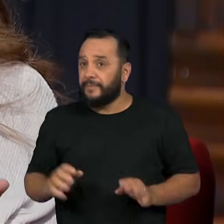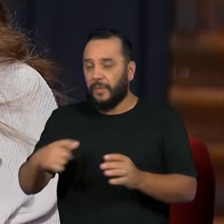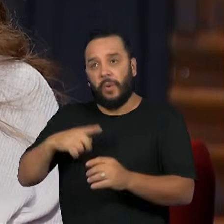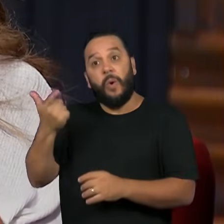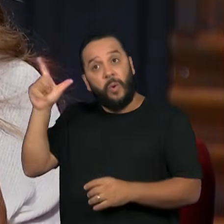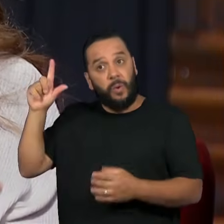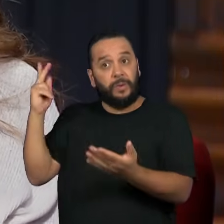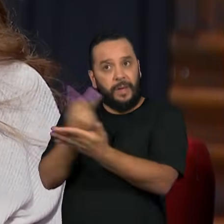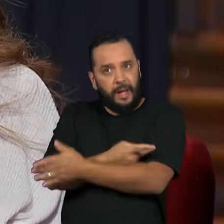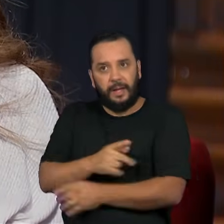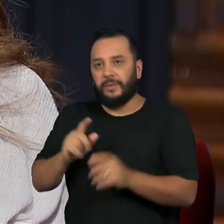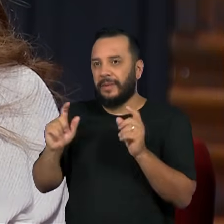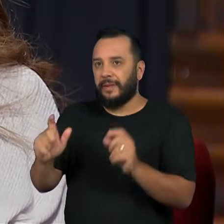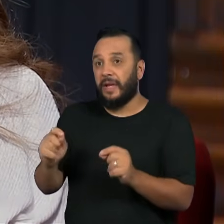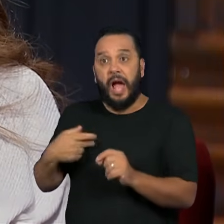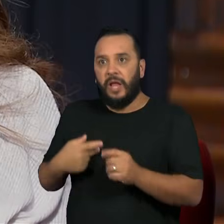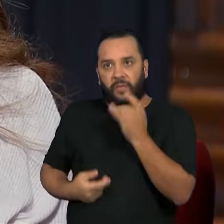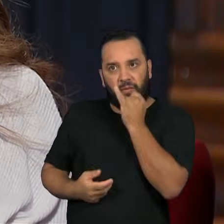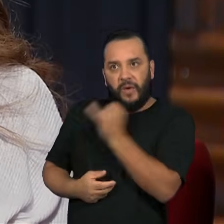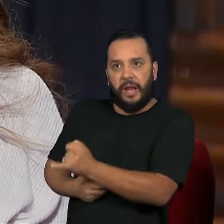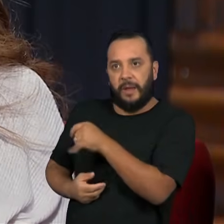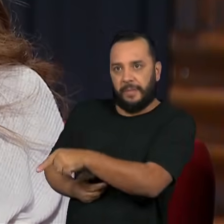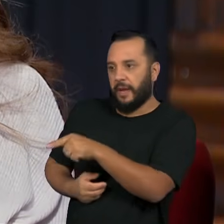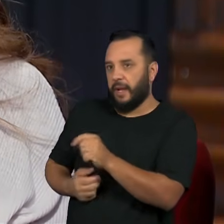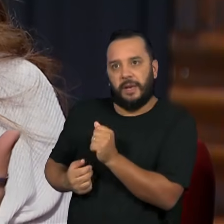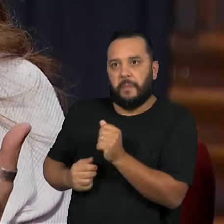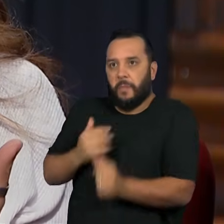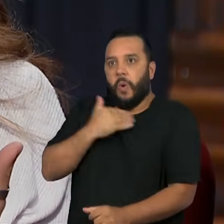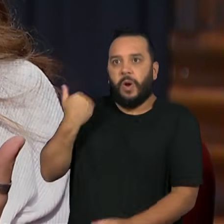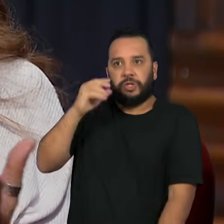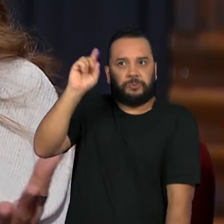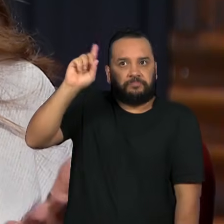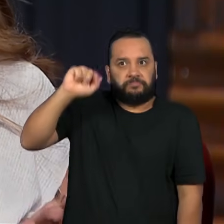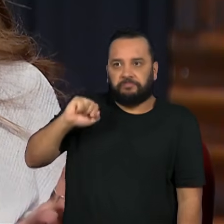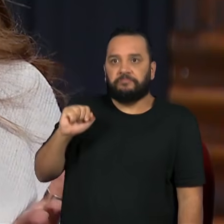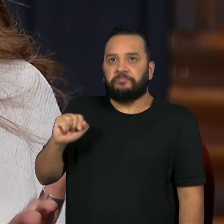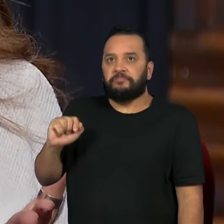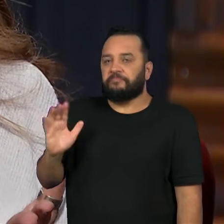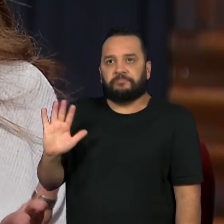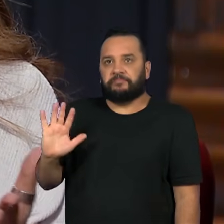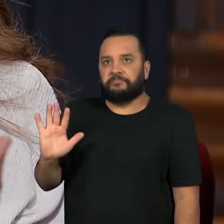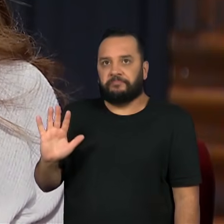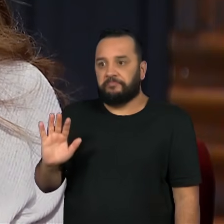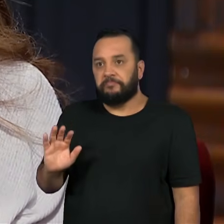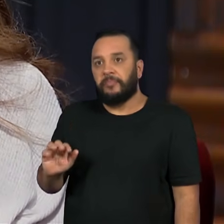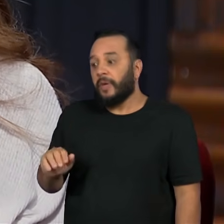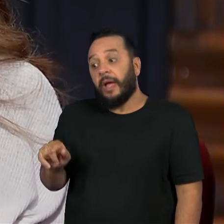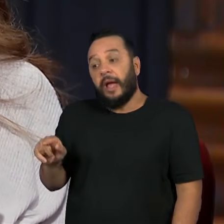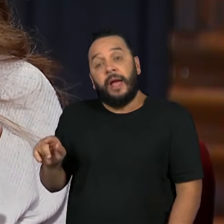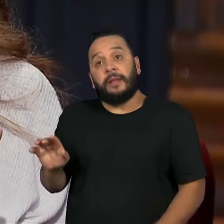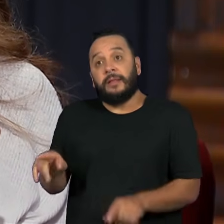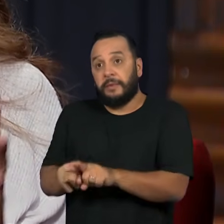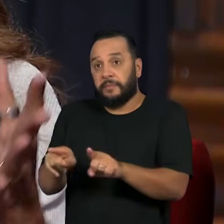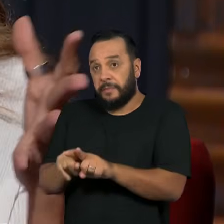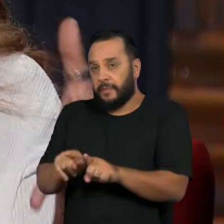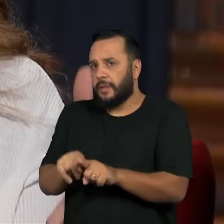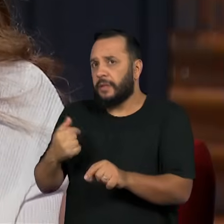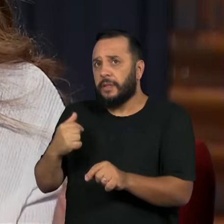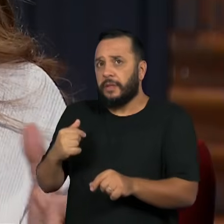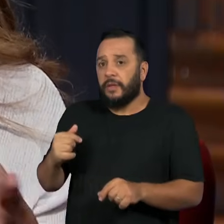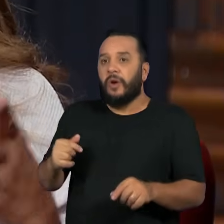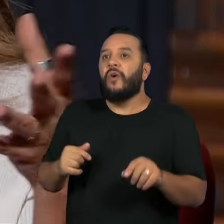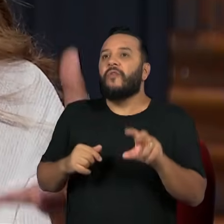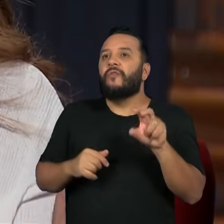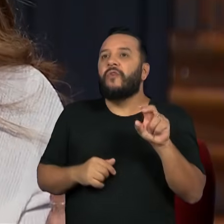errado é privar as crianças da experiência do cuidado. Então, o vô